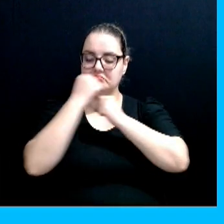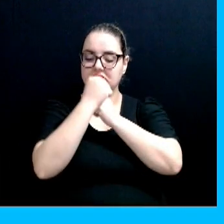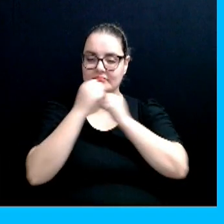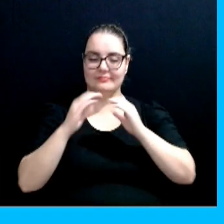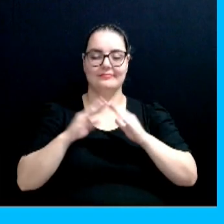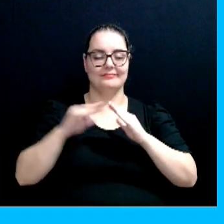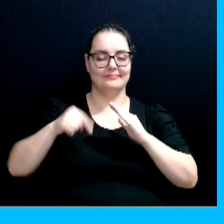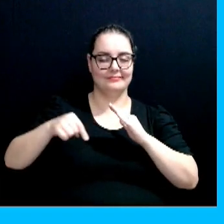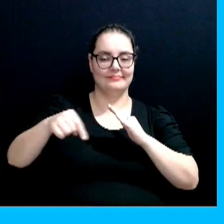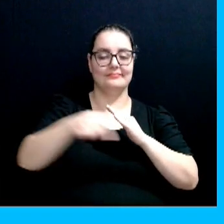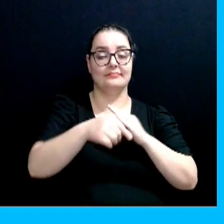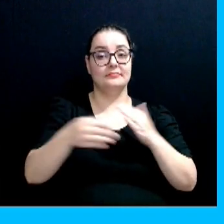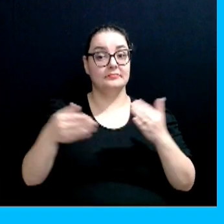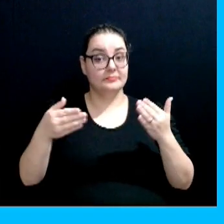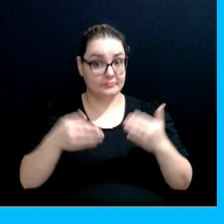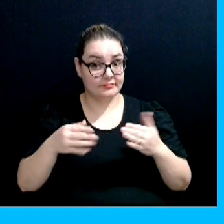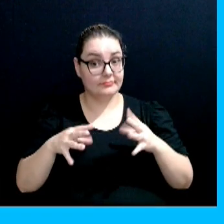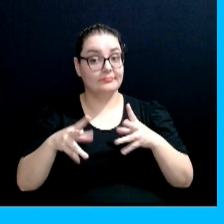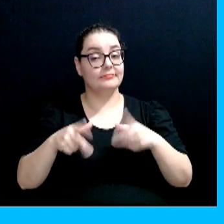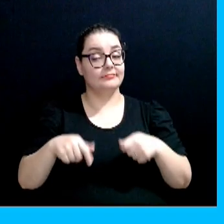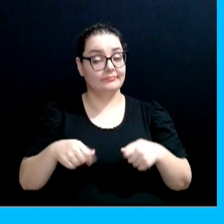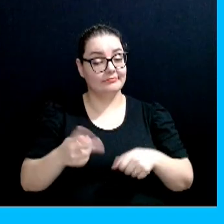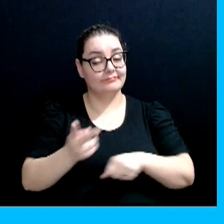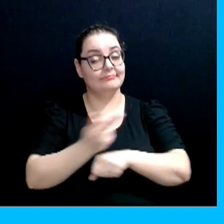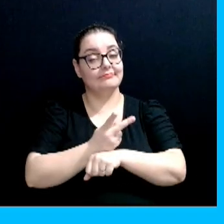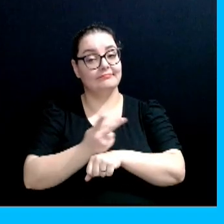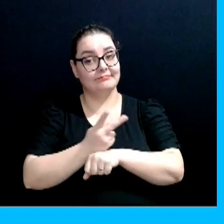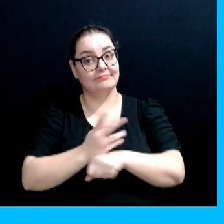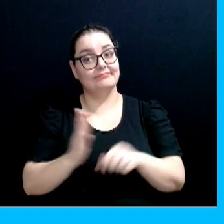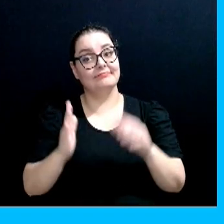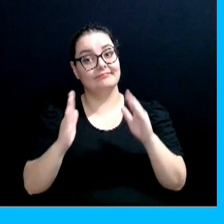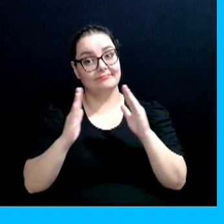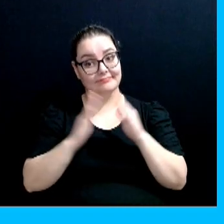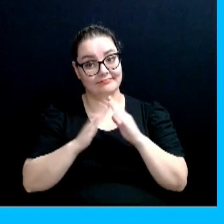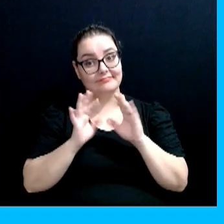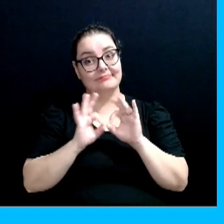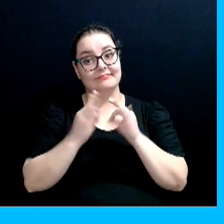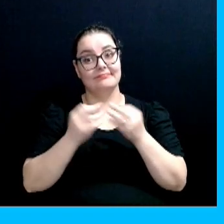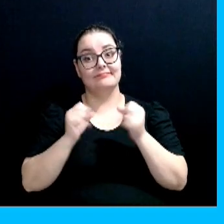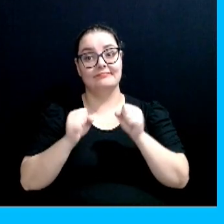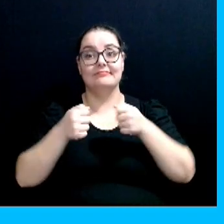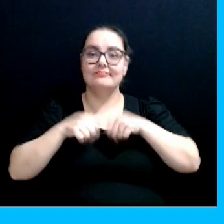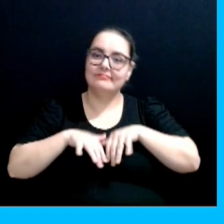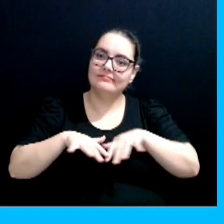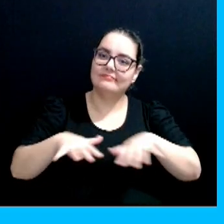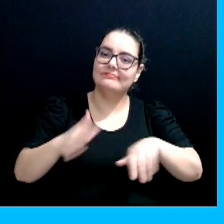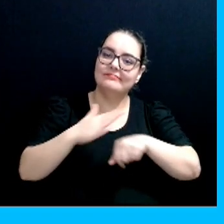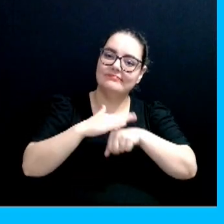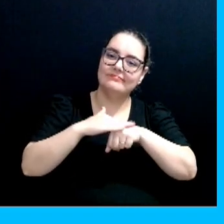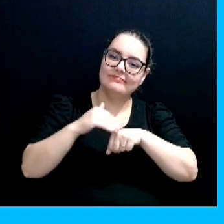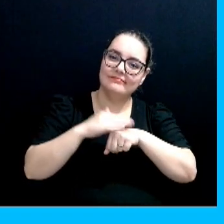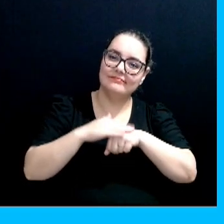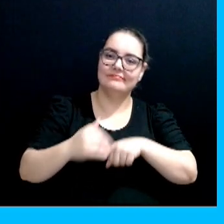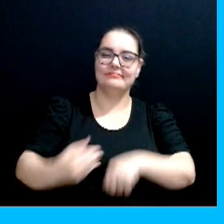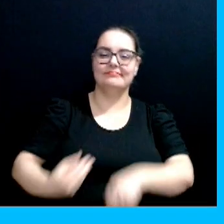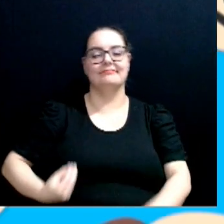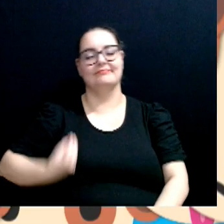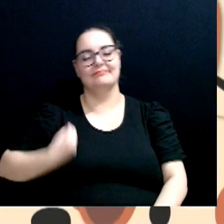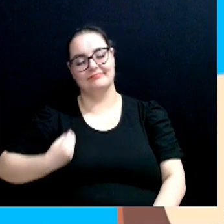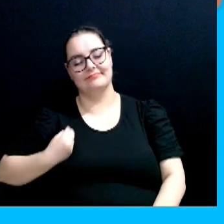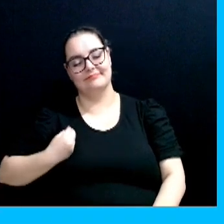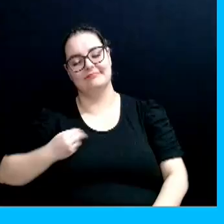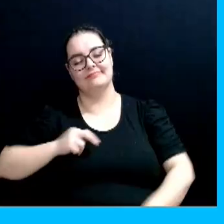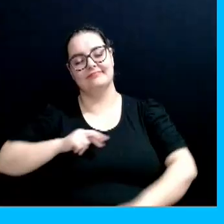Agora, tudo o que ele procura é um lar onde possa distribuir carinho e viver cercado de